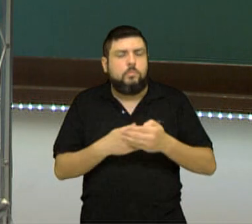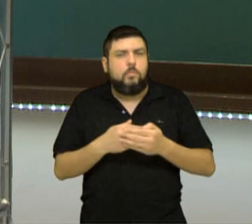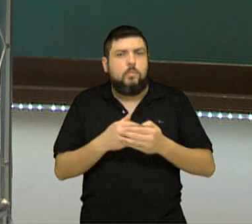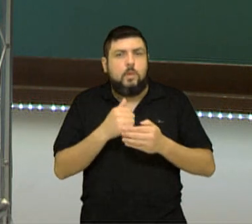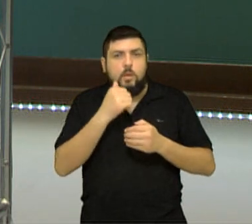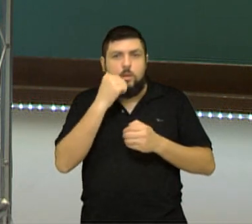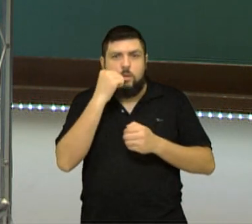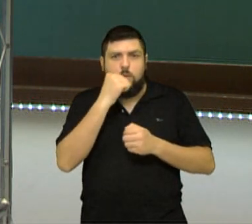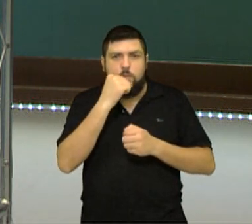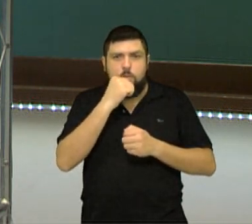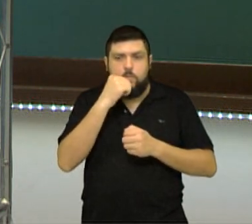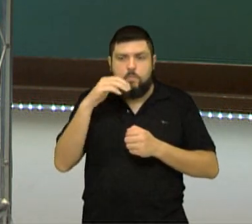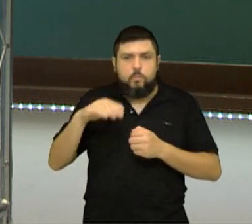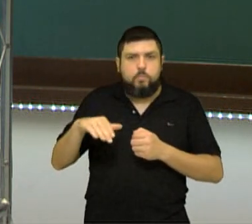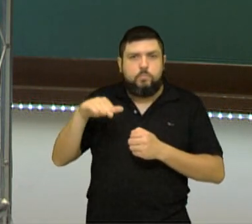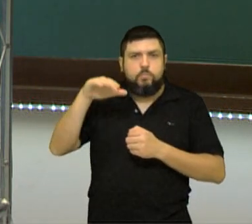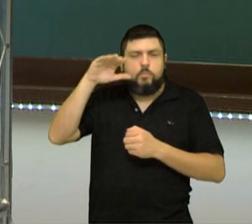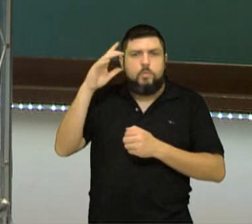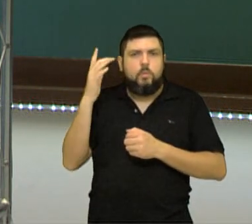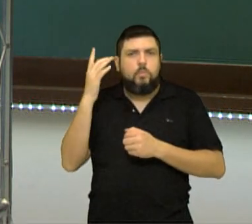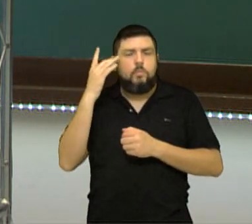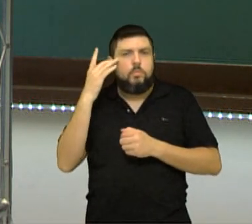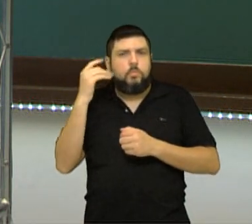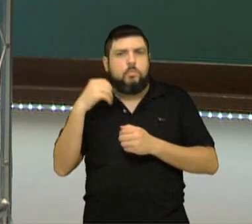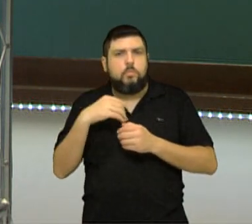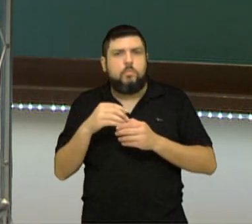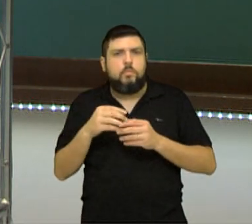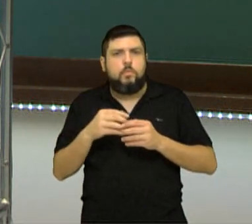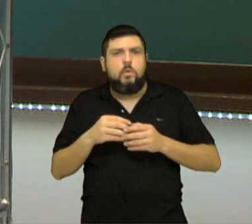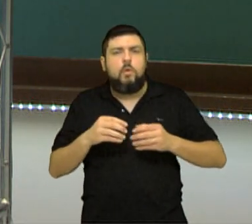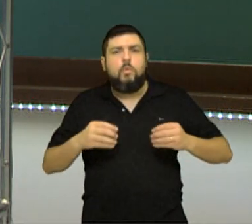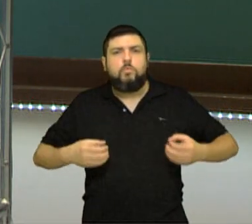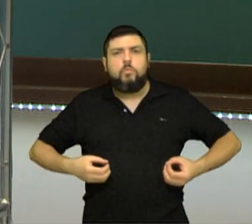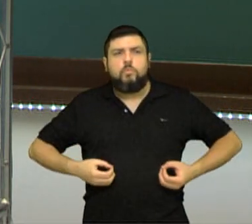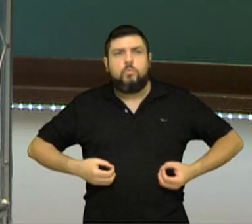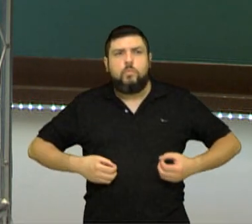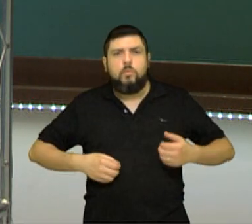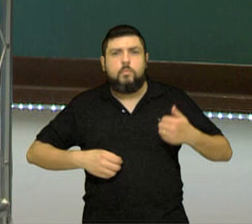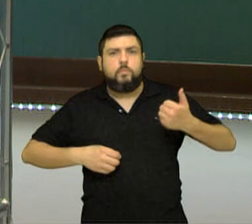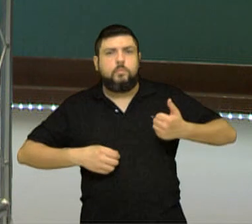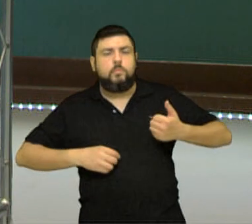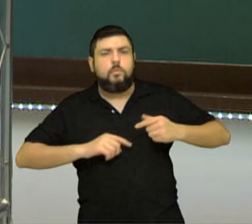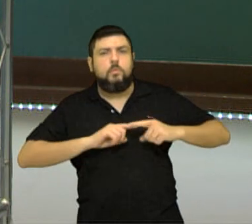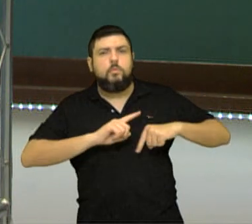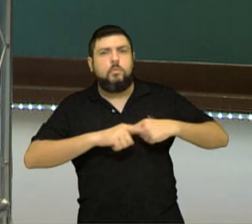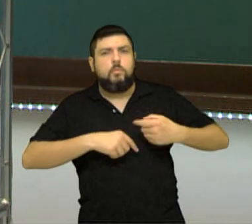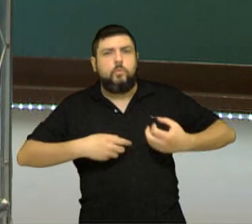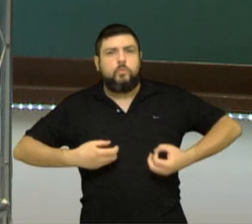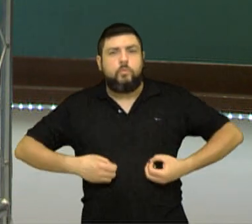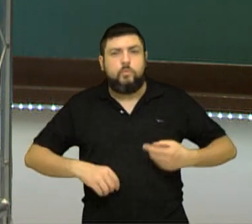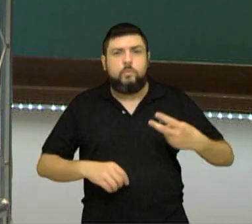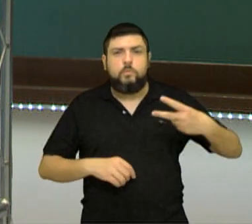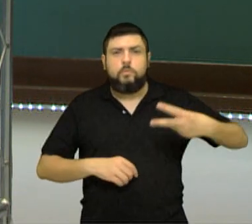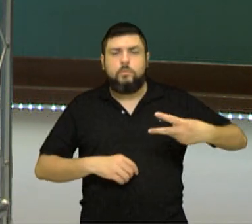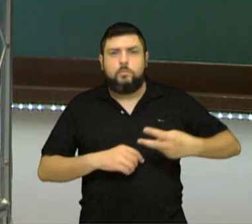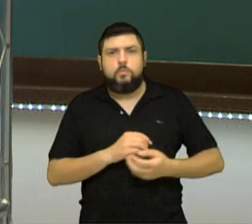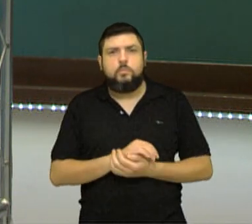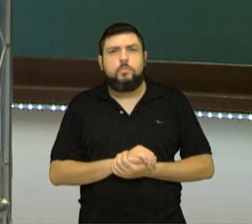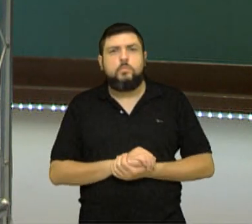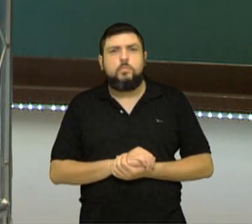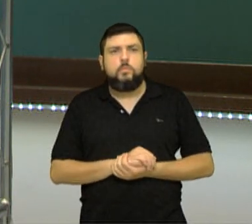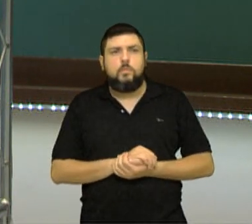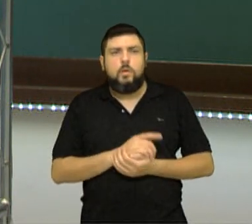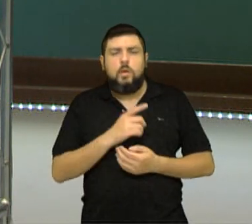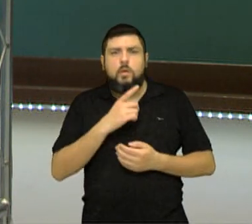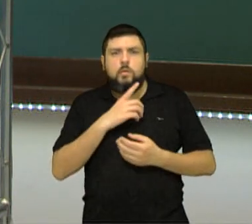esses ovócitos primários, tornando os ovócitos secundários. Então aqui aparece a estrutura básica aqui